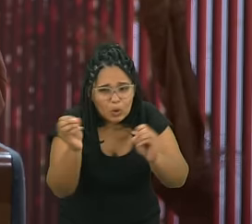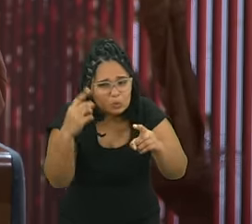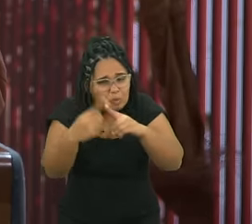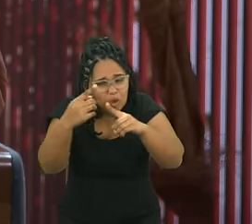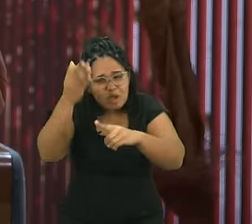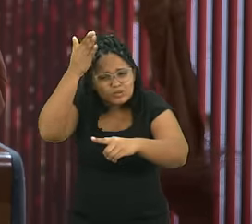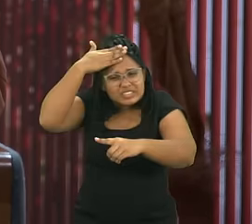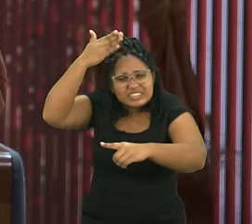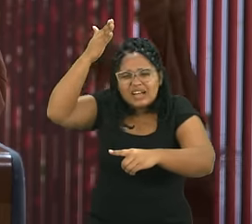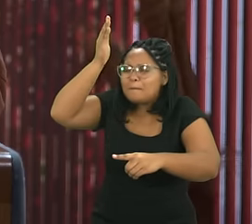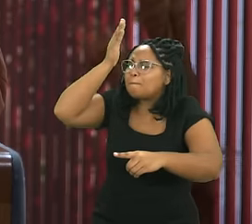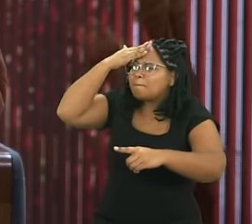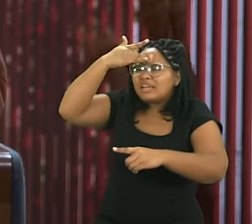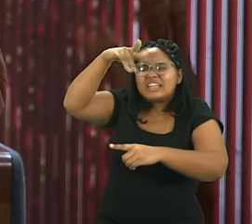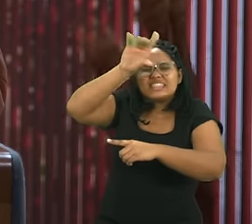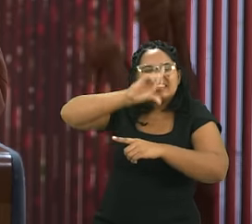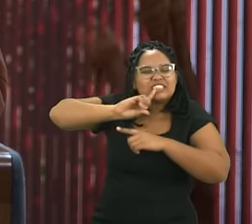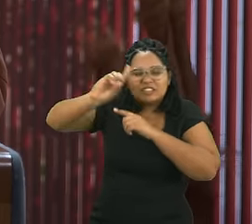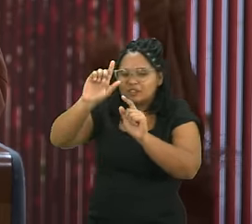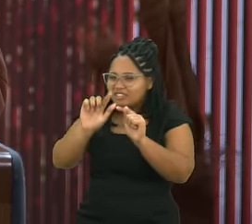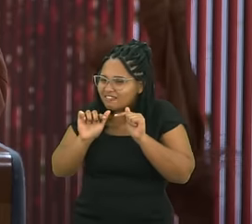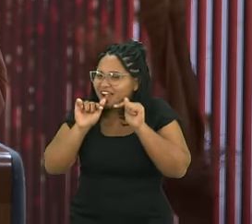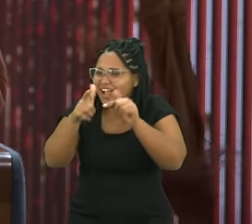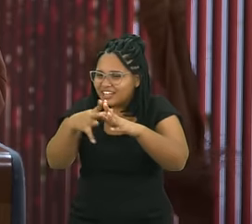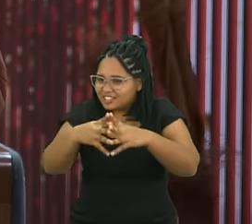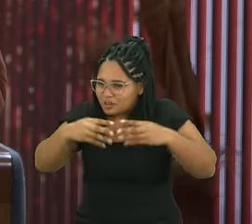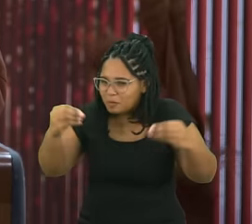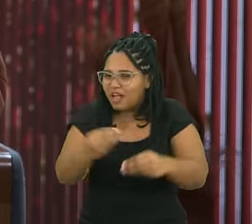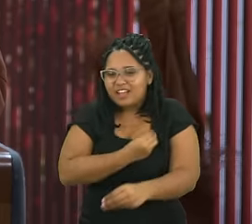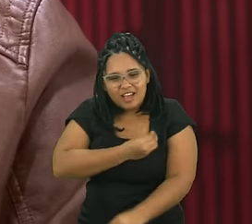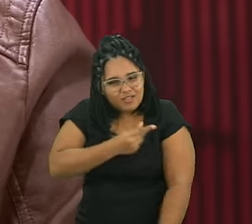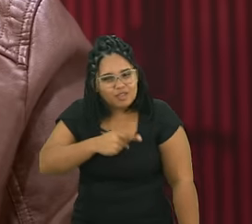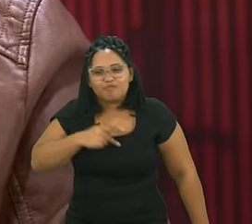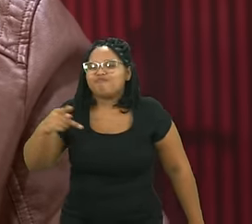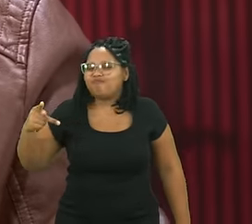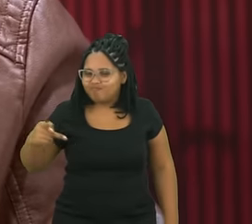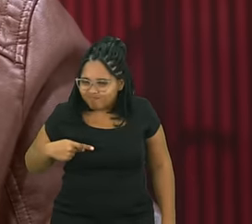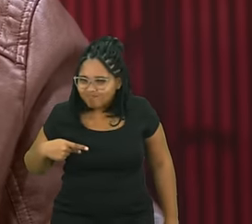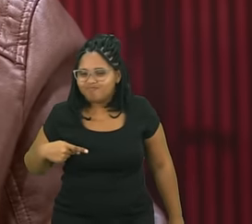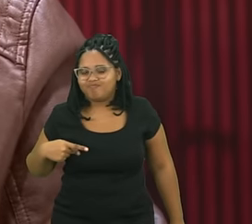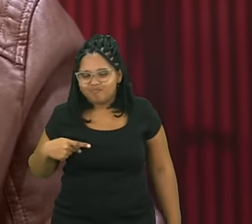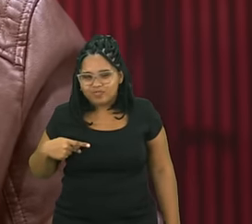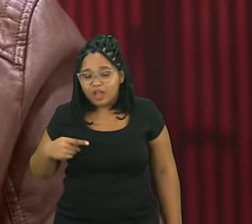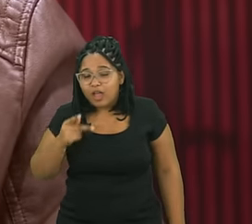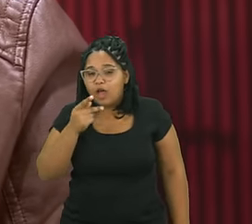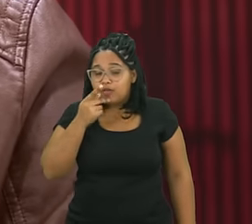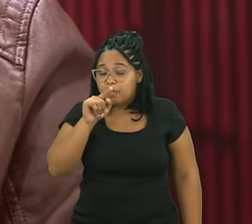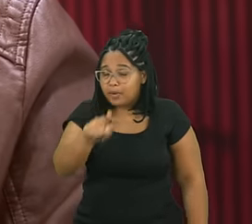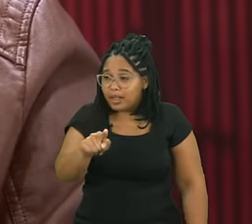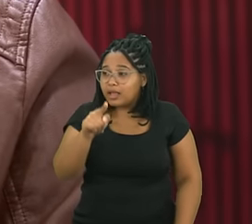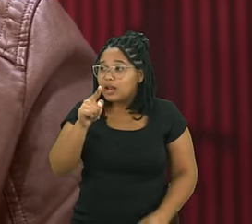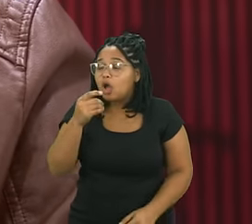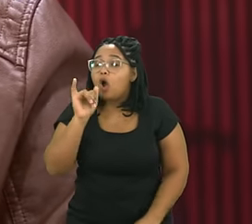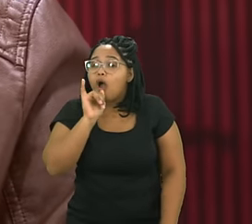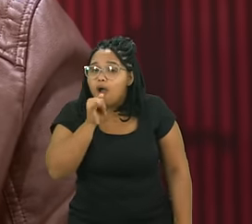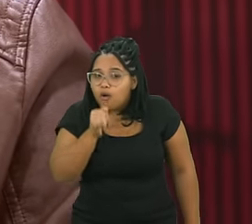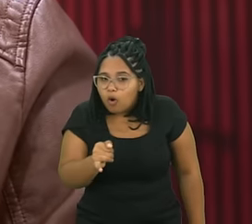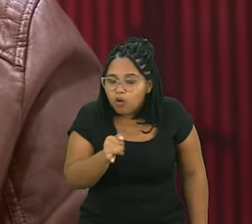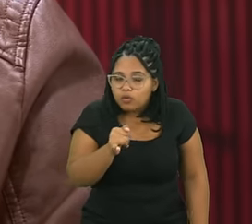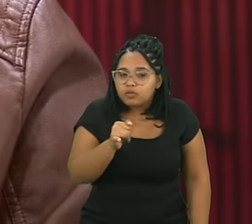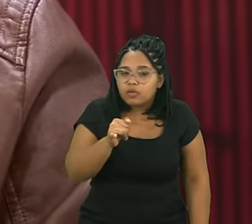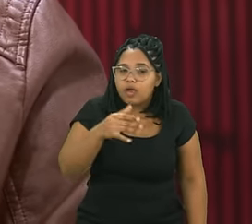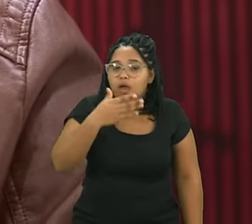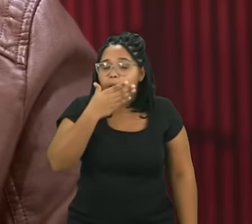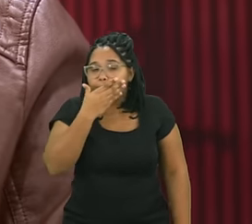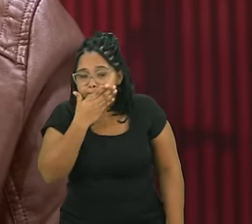estava fazendo um milagre na vida do nosso pastor. E falei para ela relatar, para a irmã Débora, a visão que eu tive com